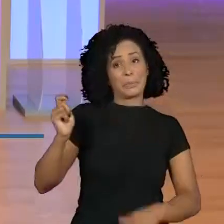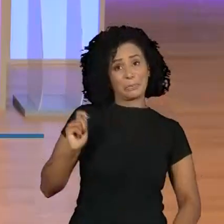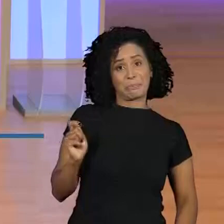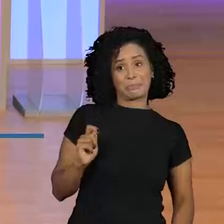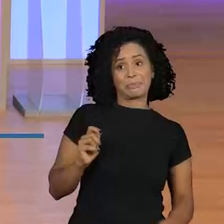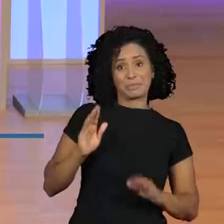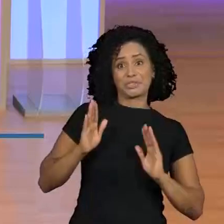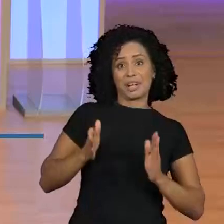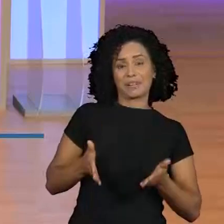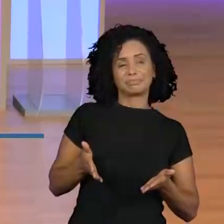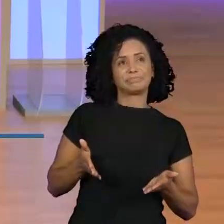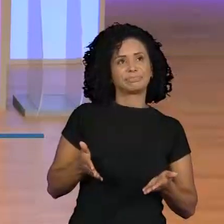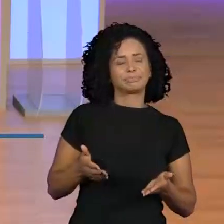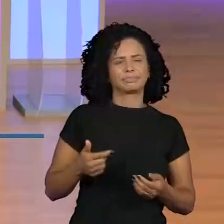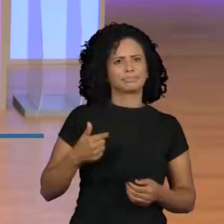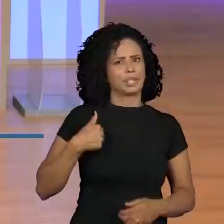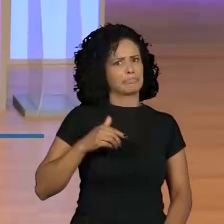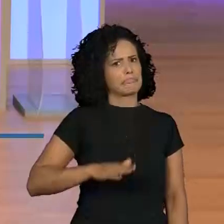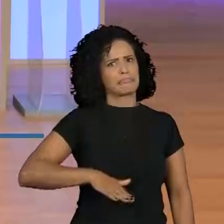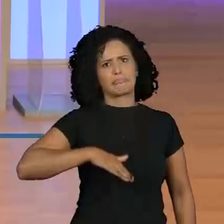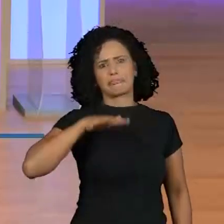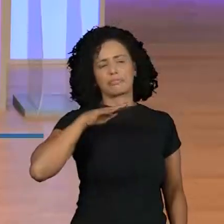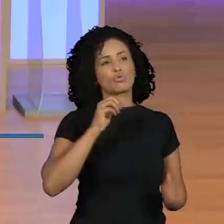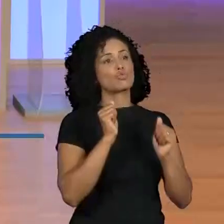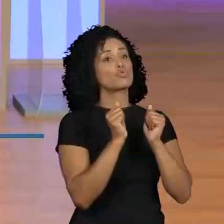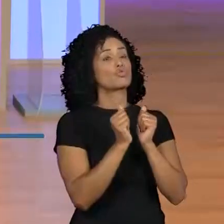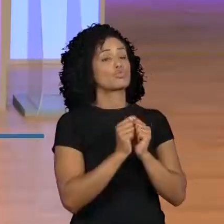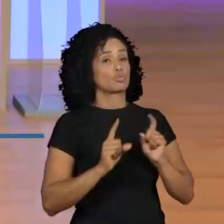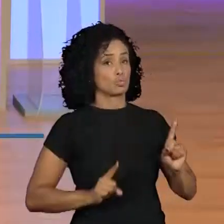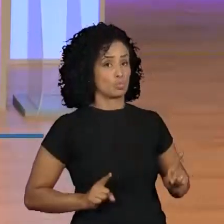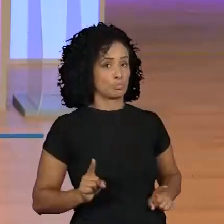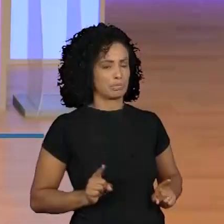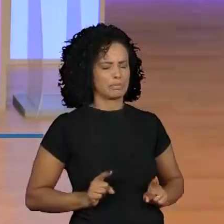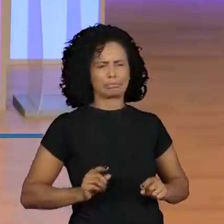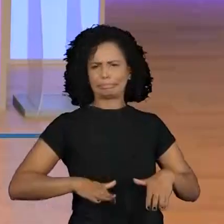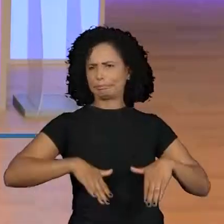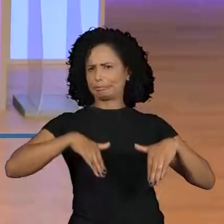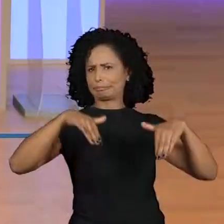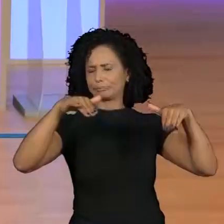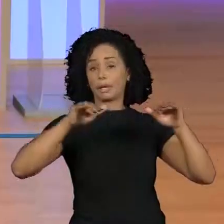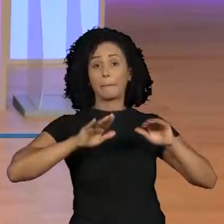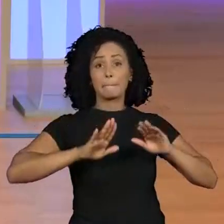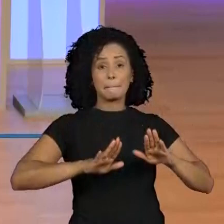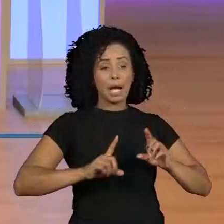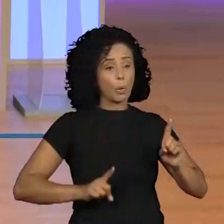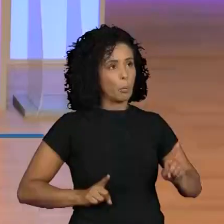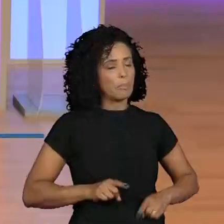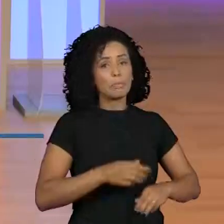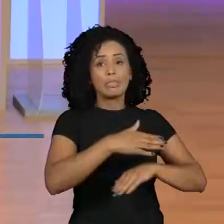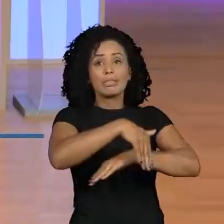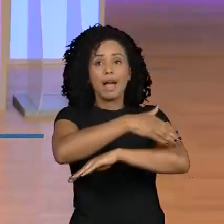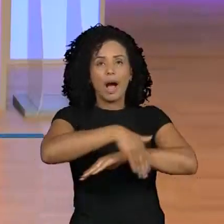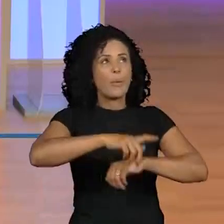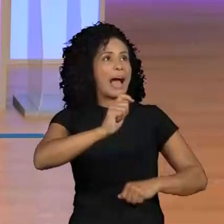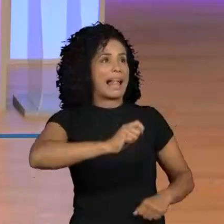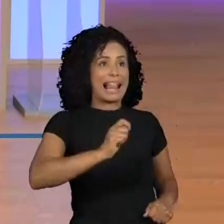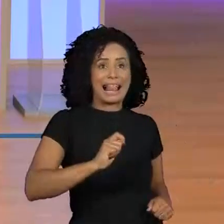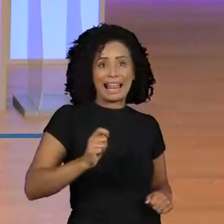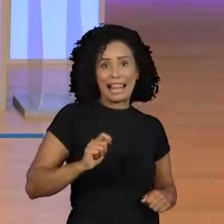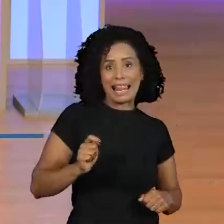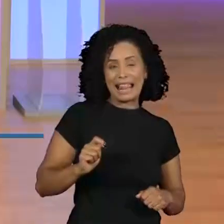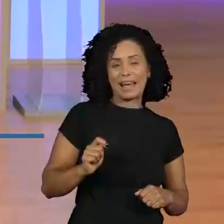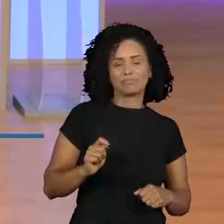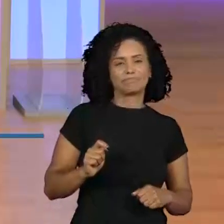Sabe, eu cresci com muitos primos, e aí meus primos empinavam pipa na rua, mas meu pai não deixava, só empinava pipa quando eu ia